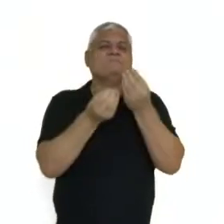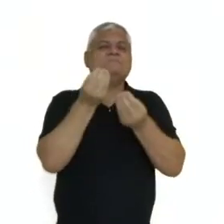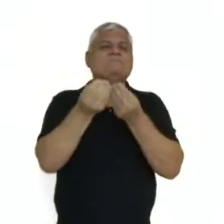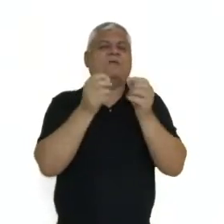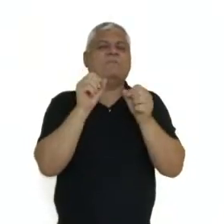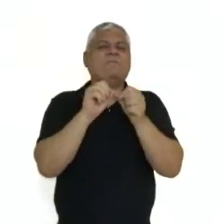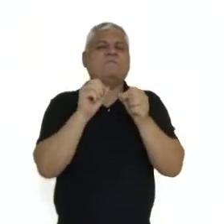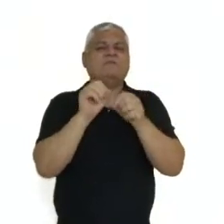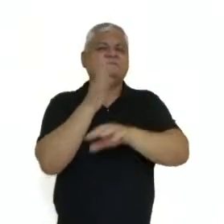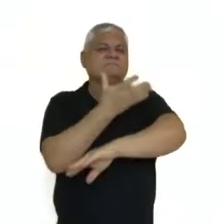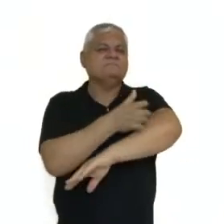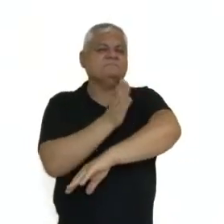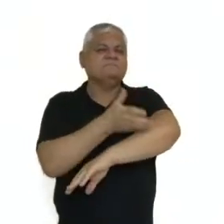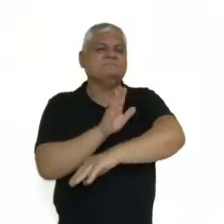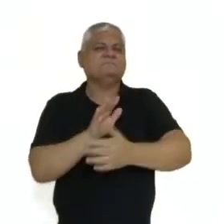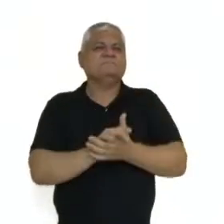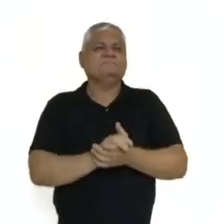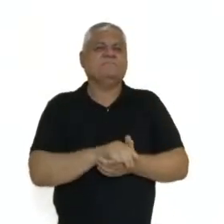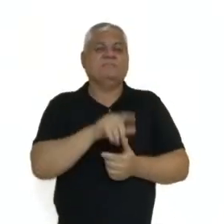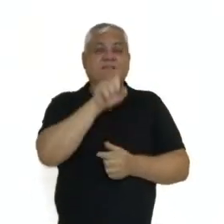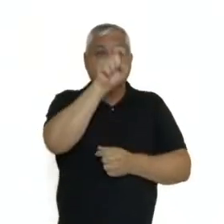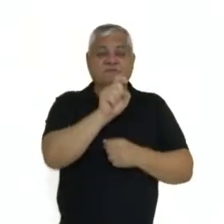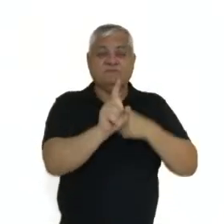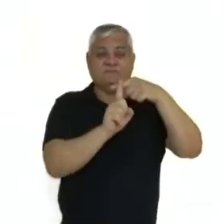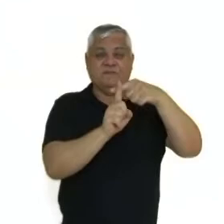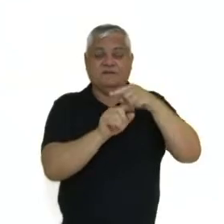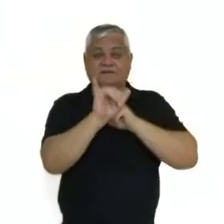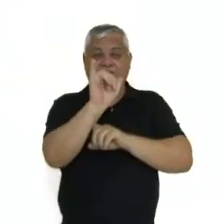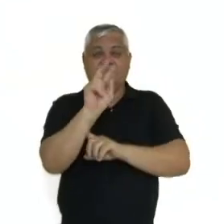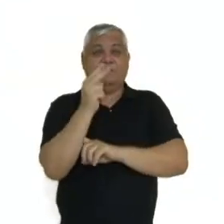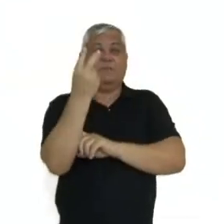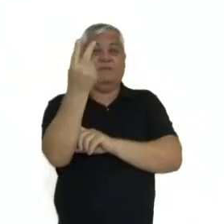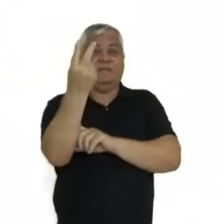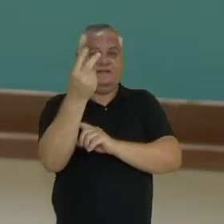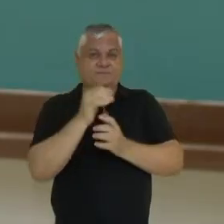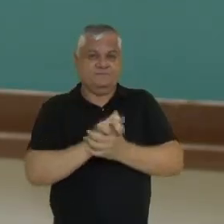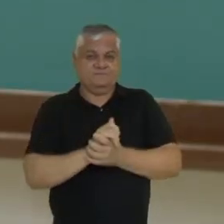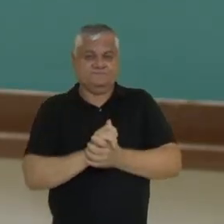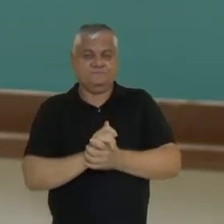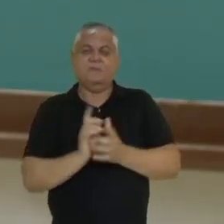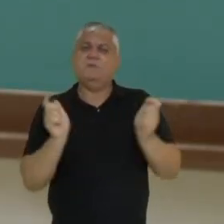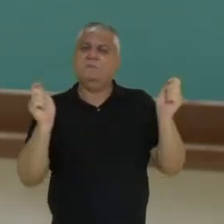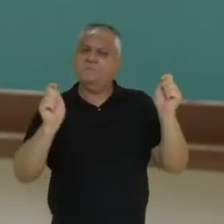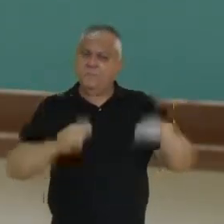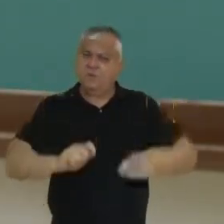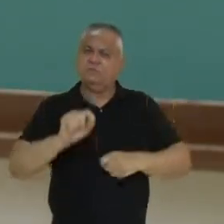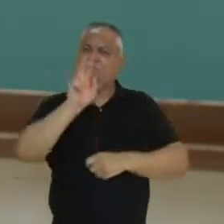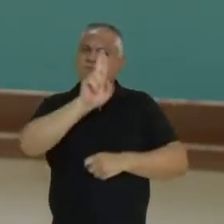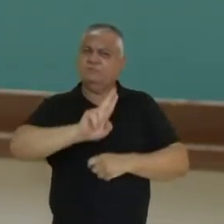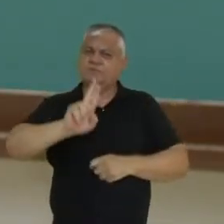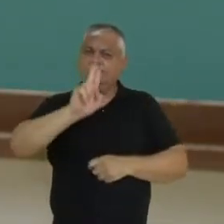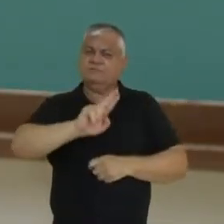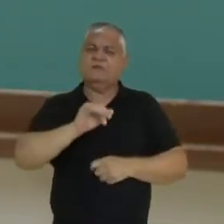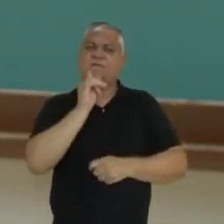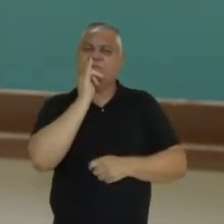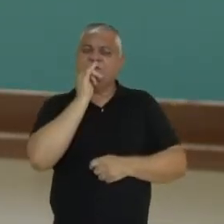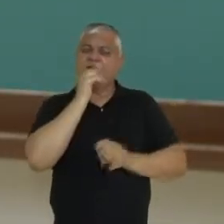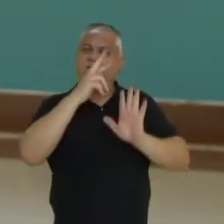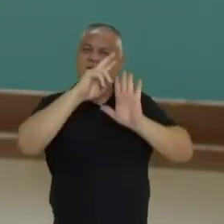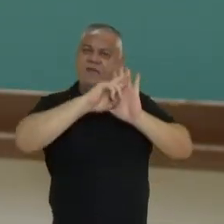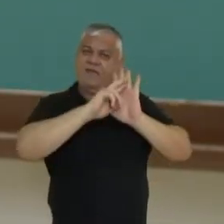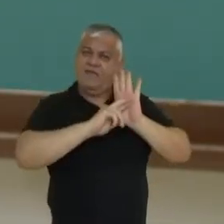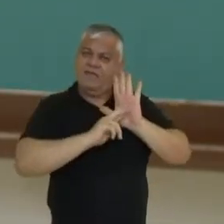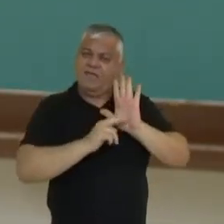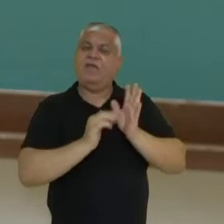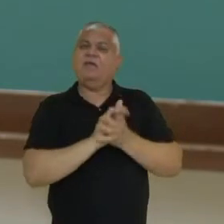acompanhar um exercício x + y elevado ao quadrado então eu posso usar né aí a regrinha